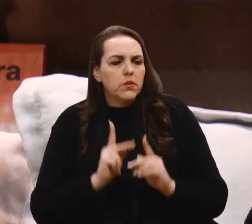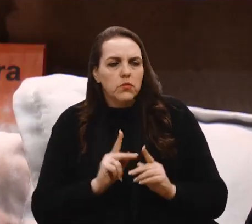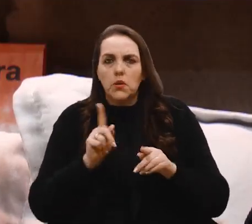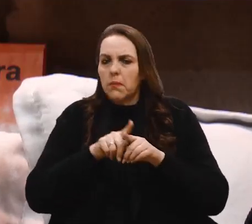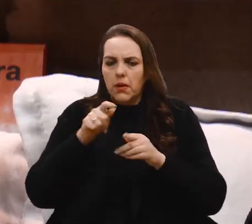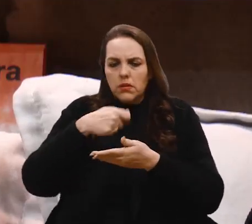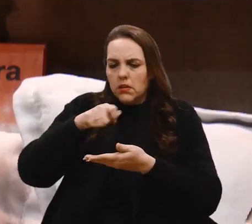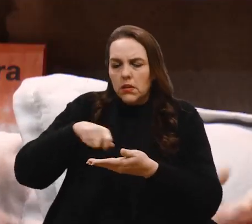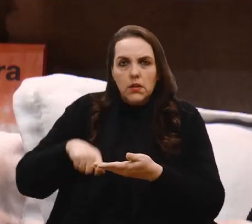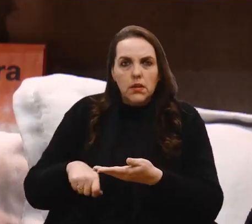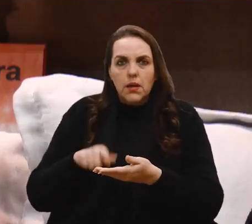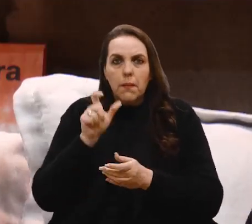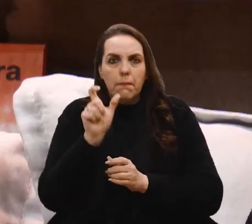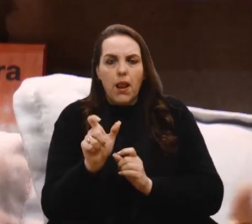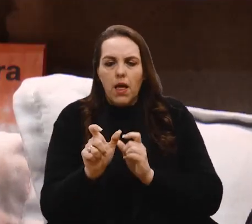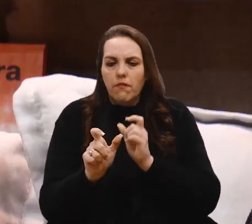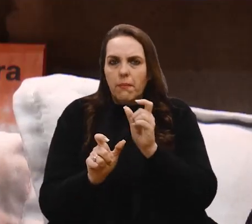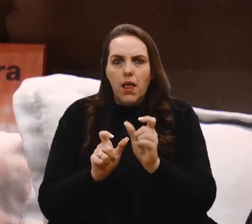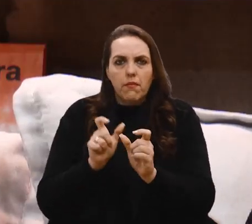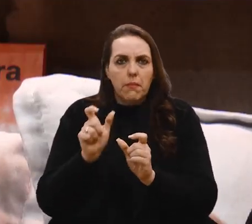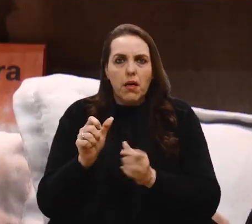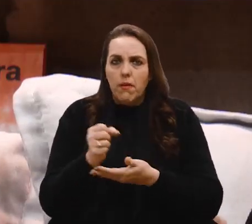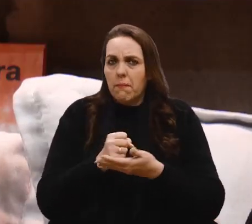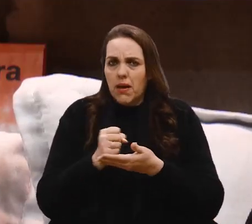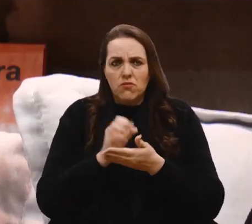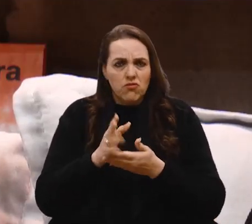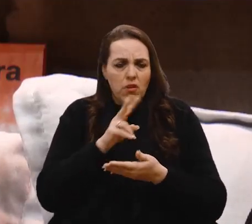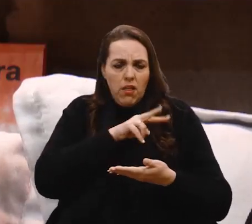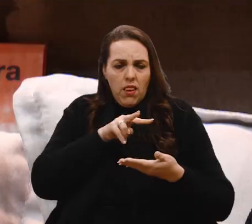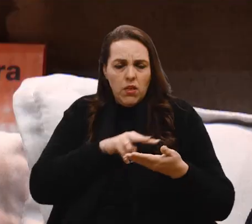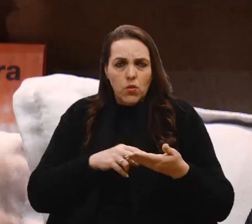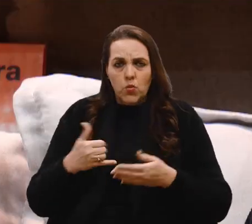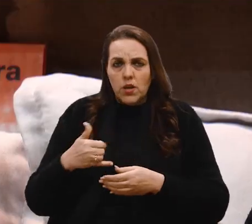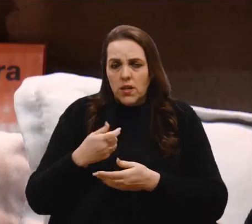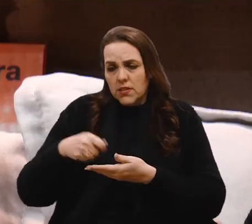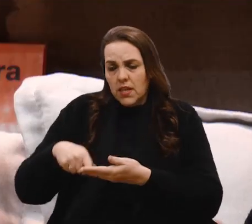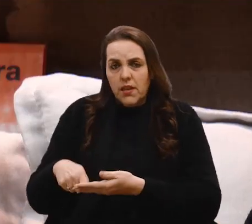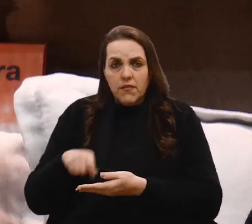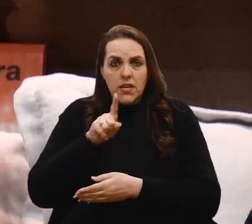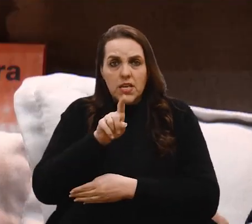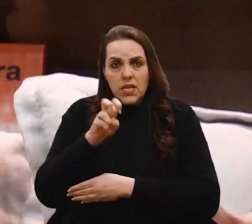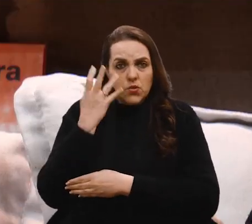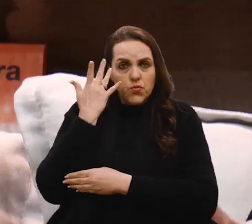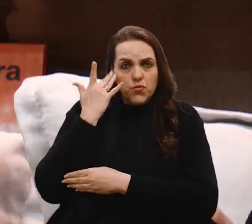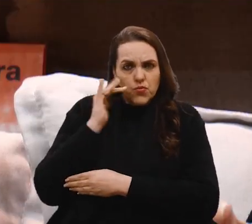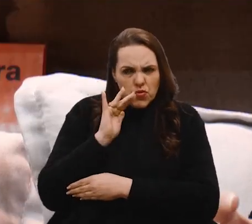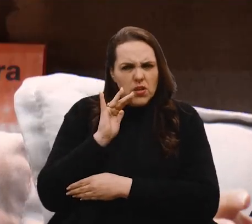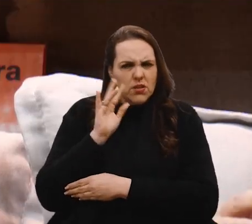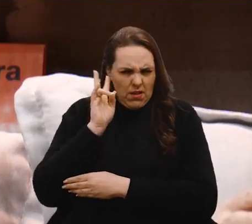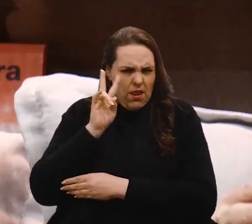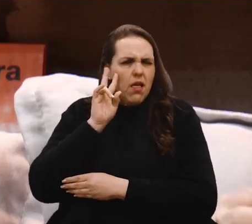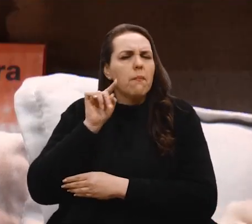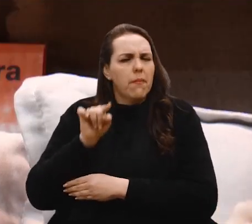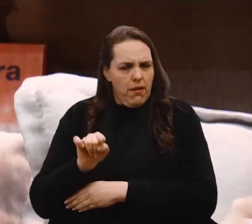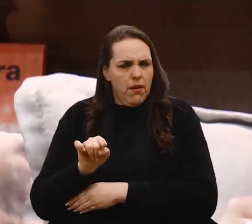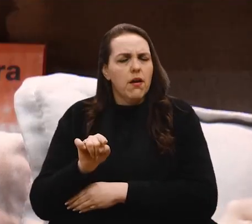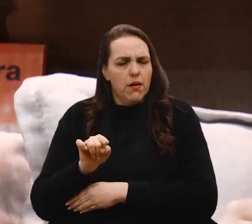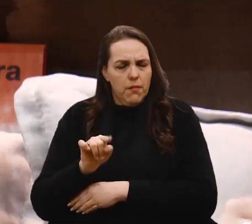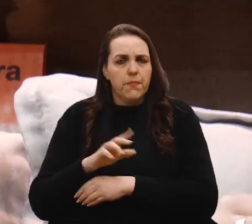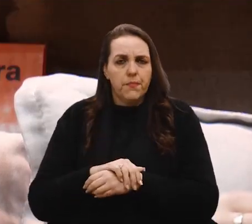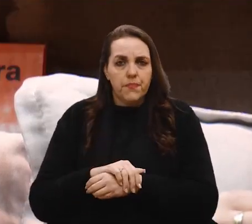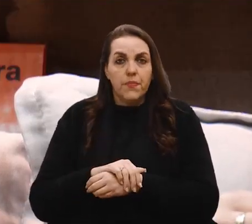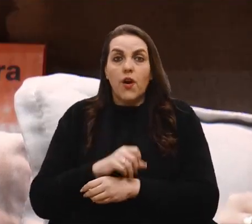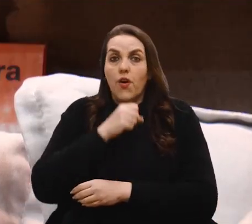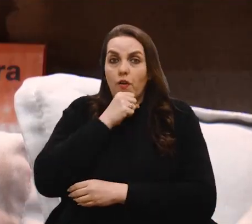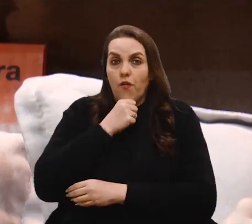também. E as palavrinhas básicas ele lia e escrevia. Mas foi 15 dias intensos, que a gente lembra disso, porque a vovó também